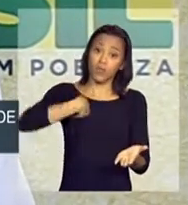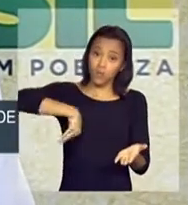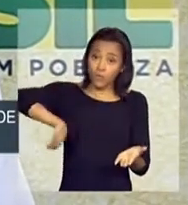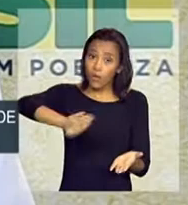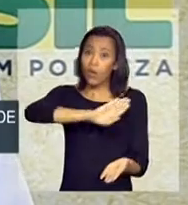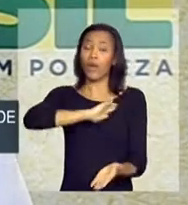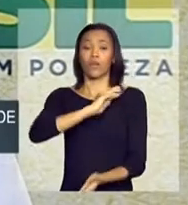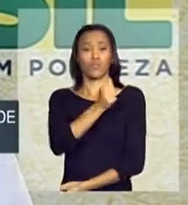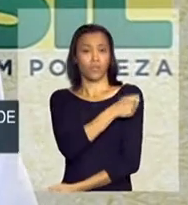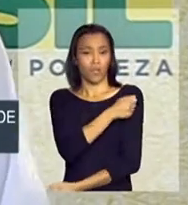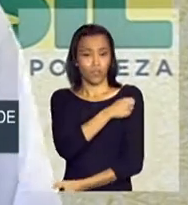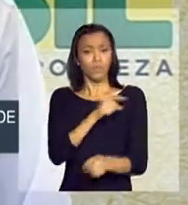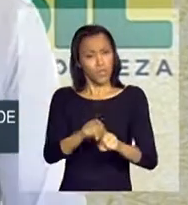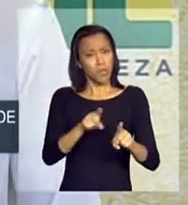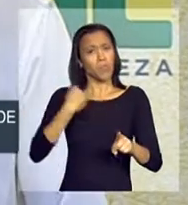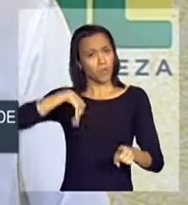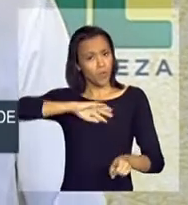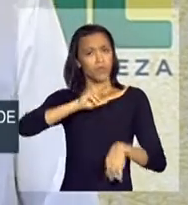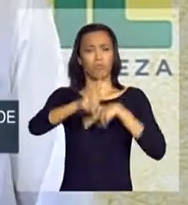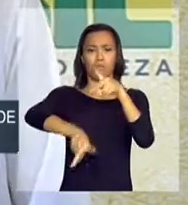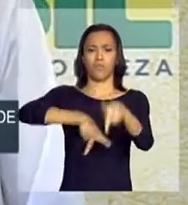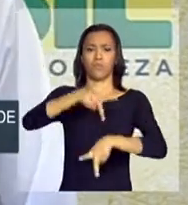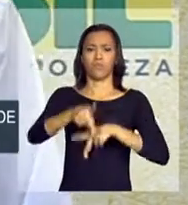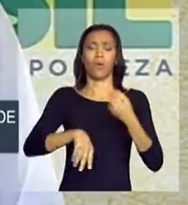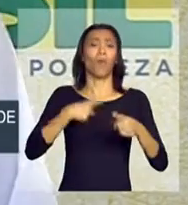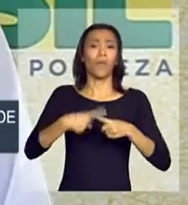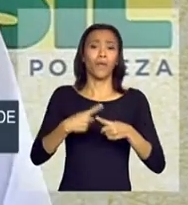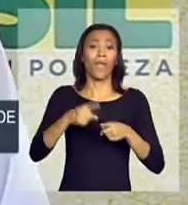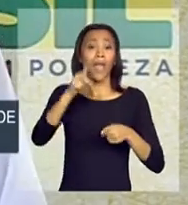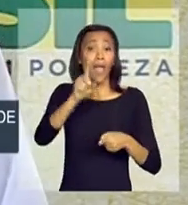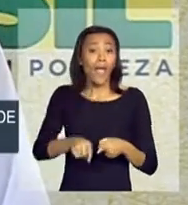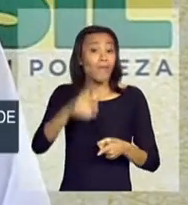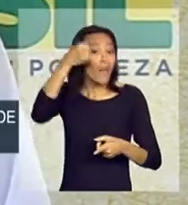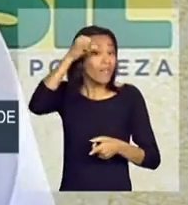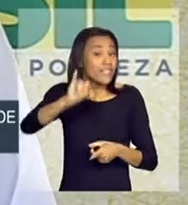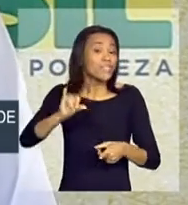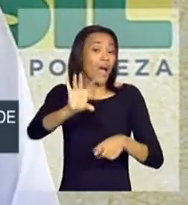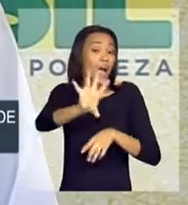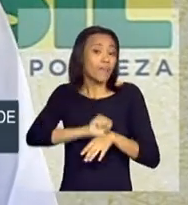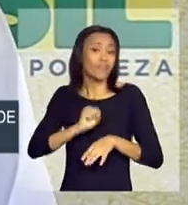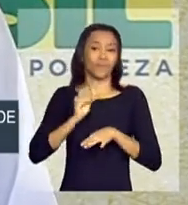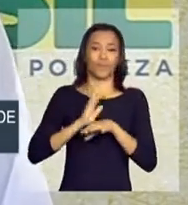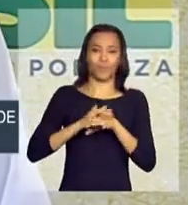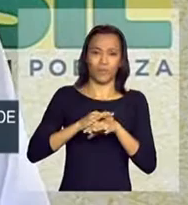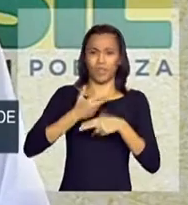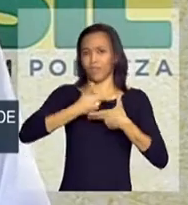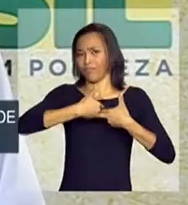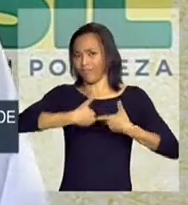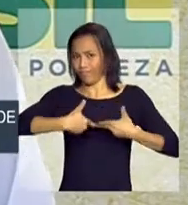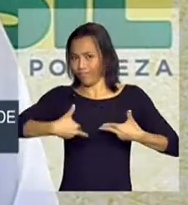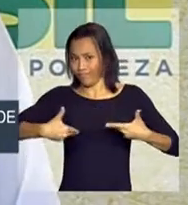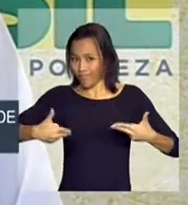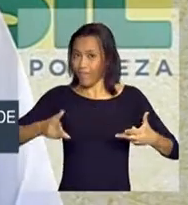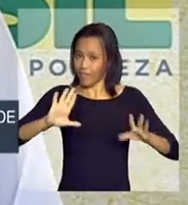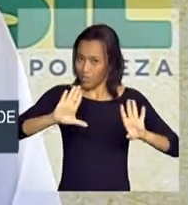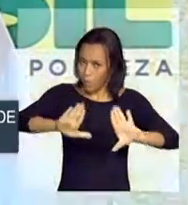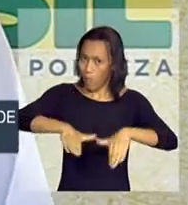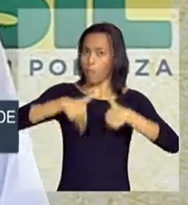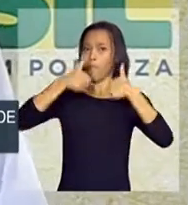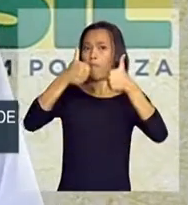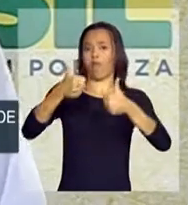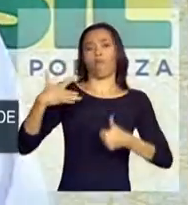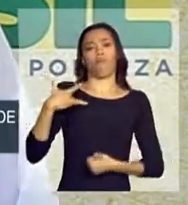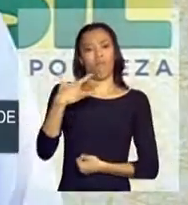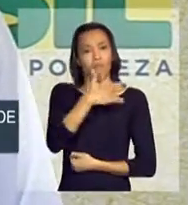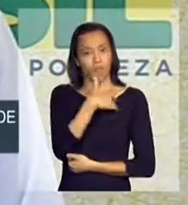estudante consequentemente para nossa população porque é ação preventiva forte com essa garotada é que vai ter uma qualidade de vida